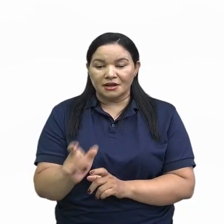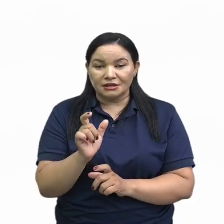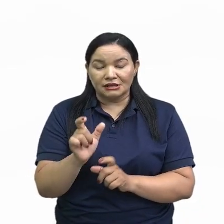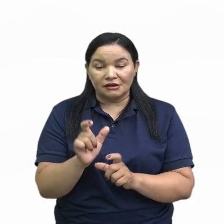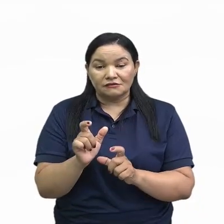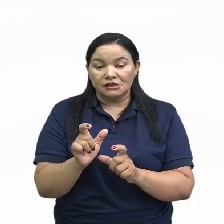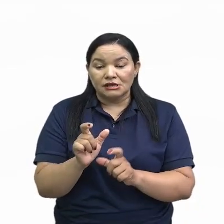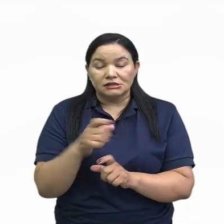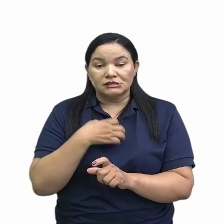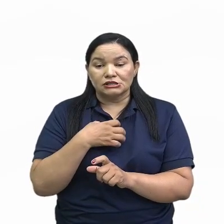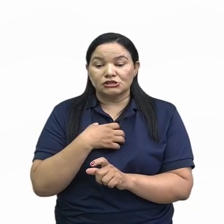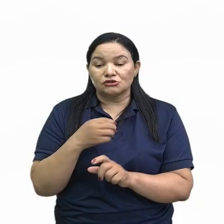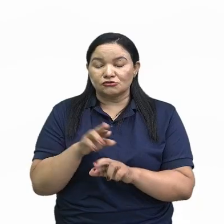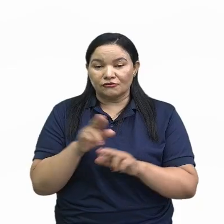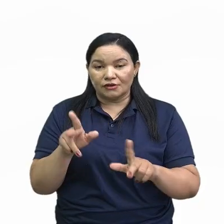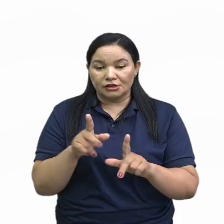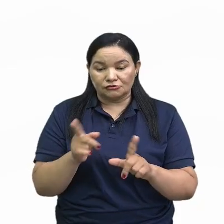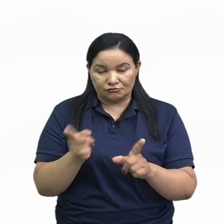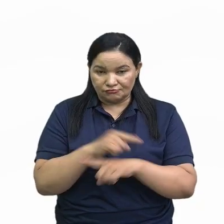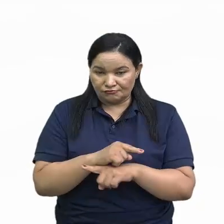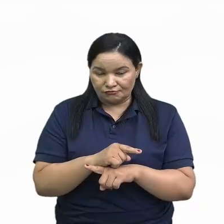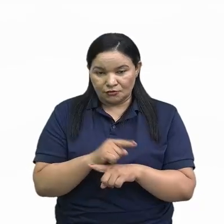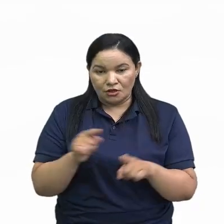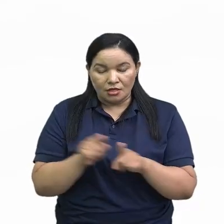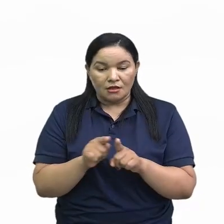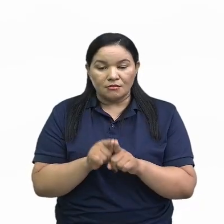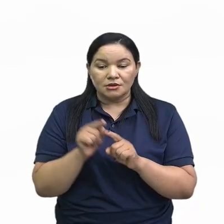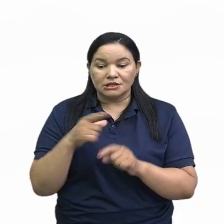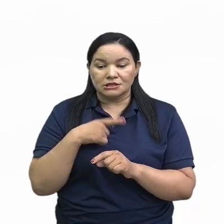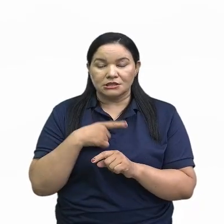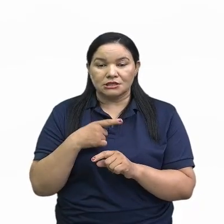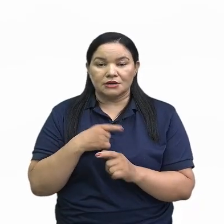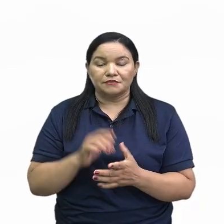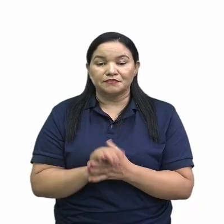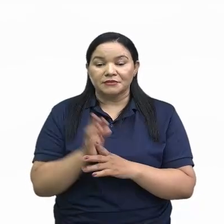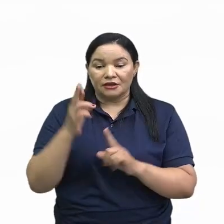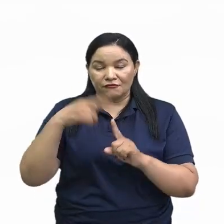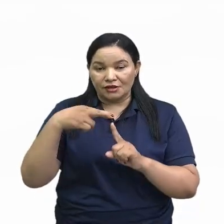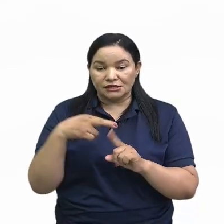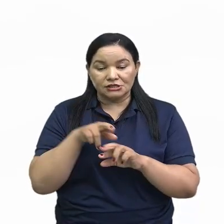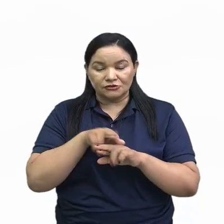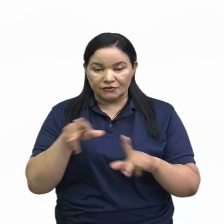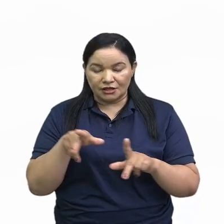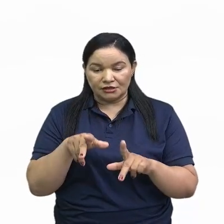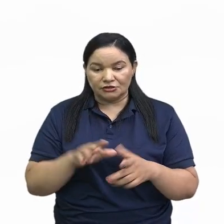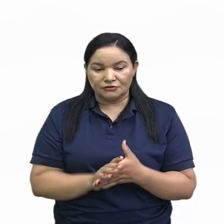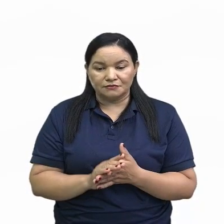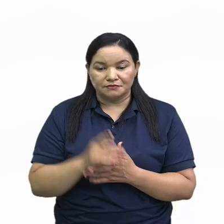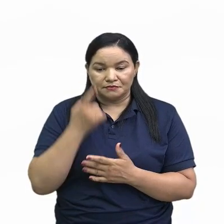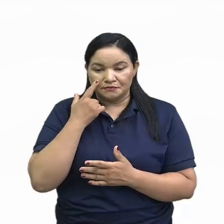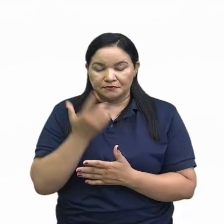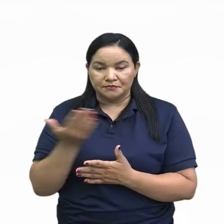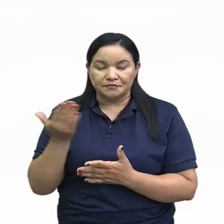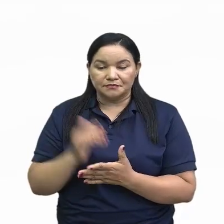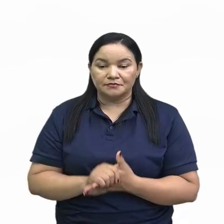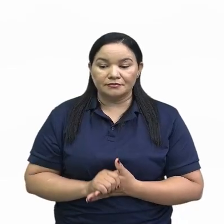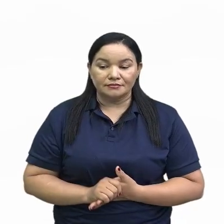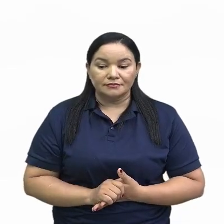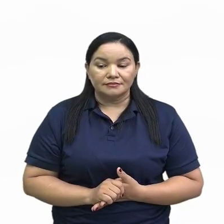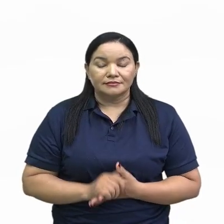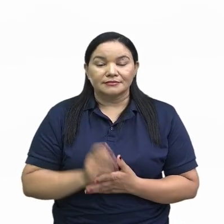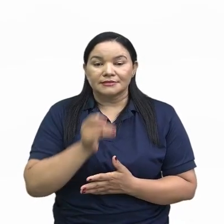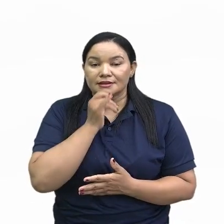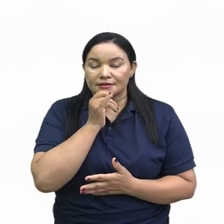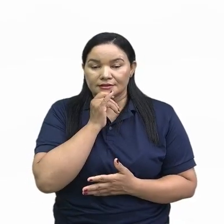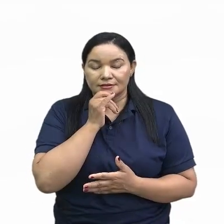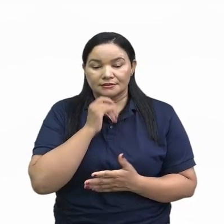sentidos opostos e que possuem referentes diferentes. Observem, aí no exemplo da letra